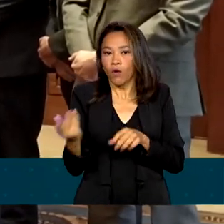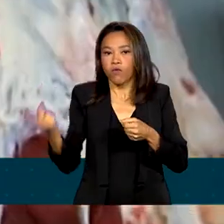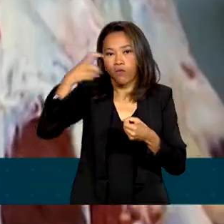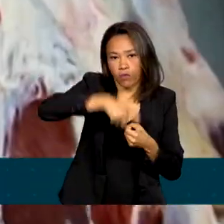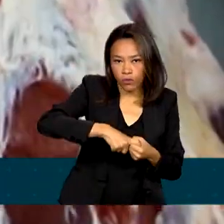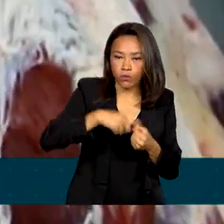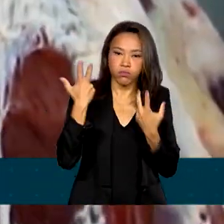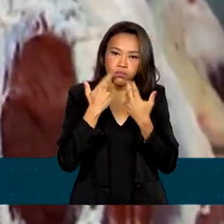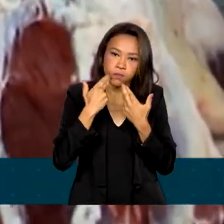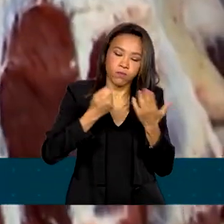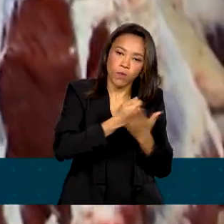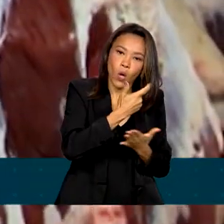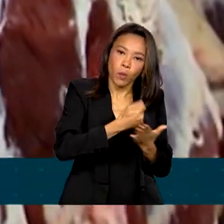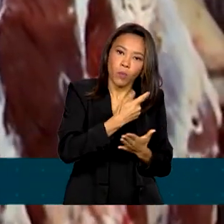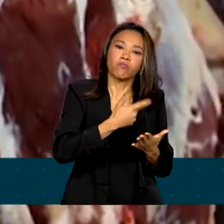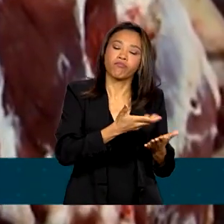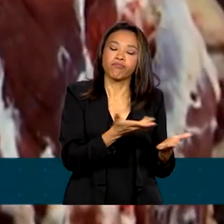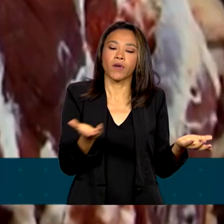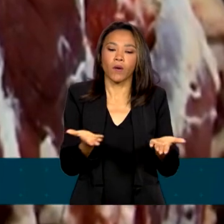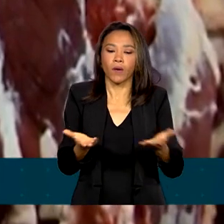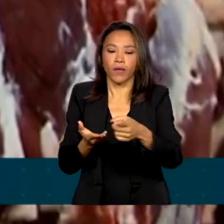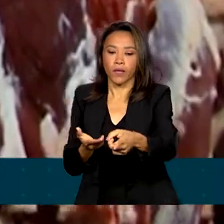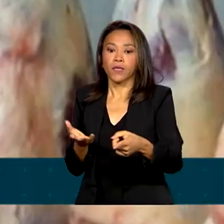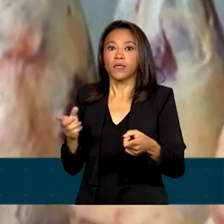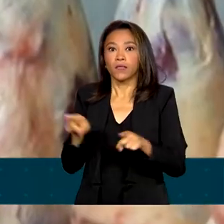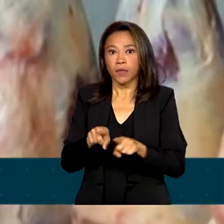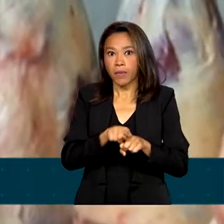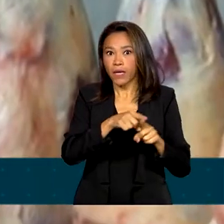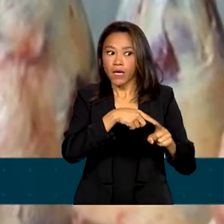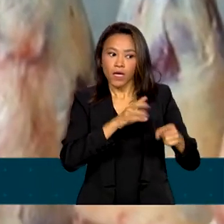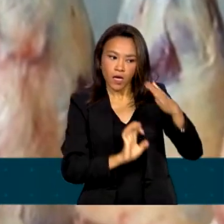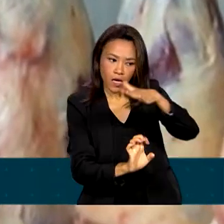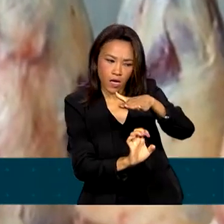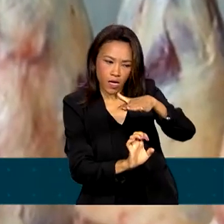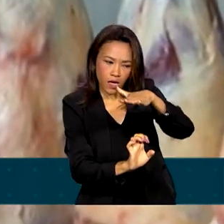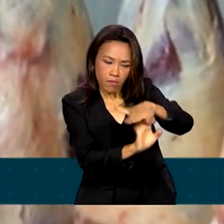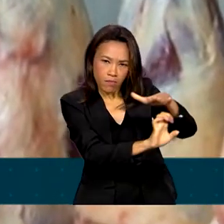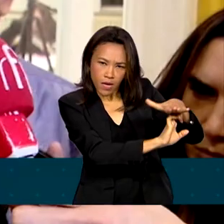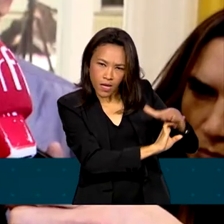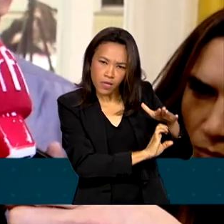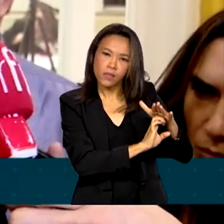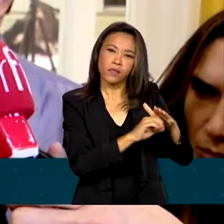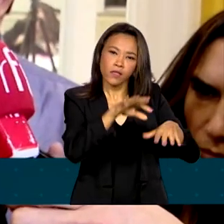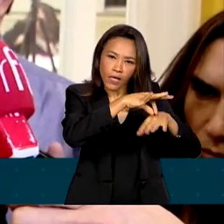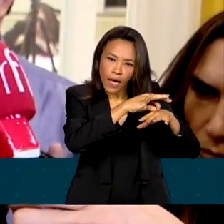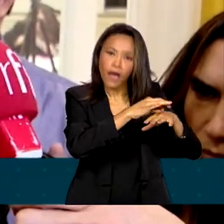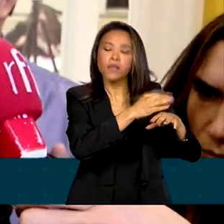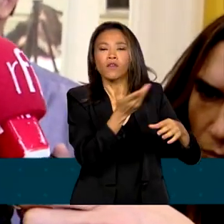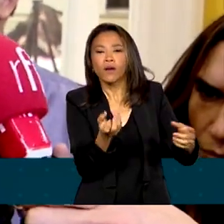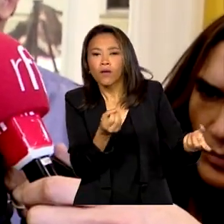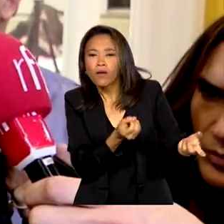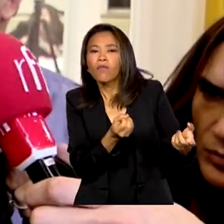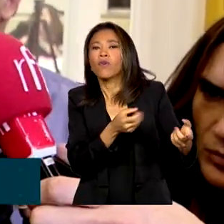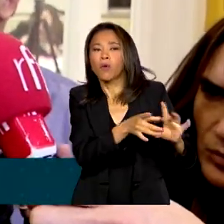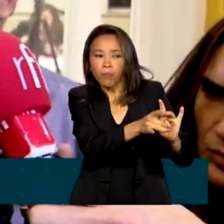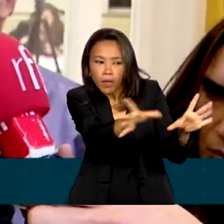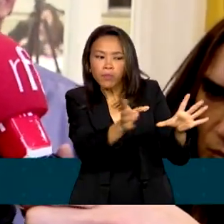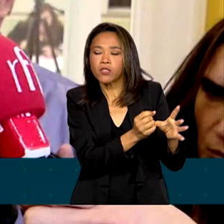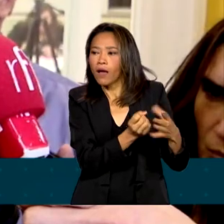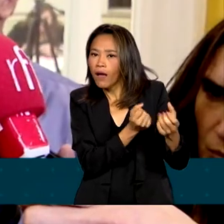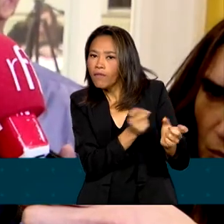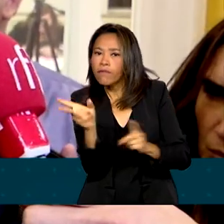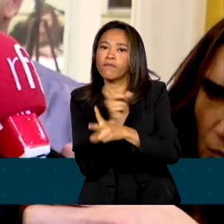plantas frigoríficas foram habilitadas para vender ao país asiático. Com a presença do presidente Lula, outros protocolos